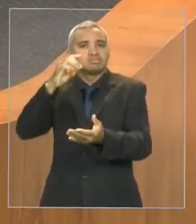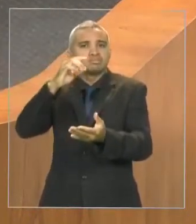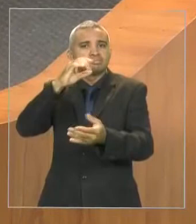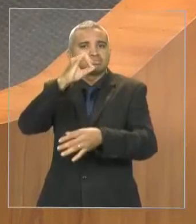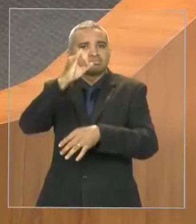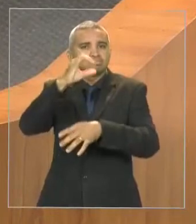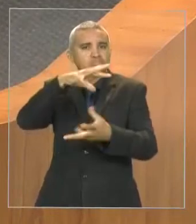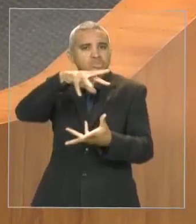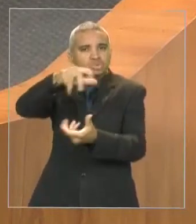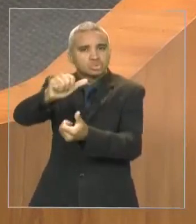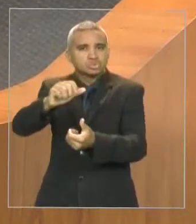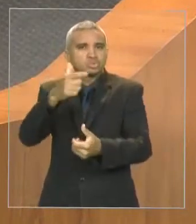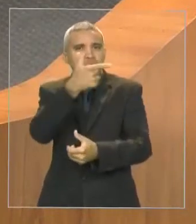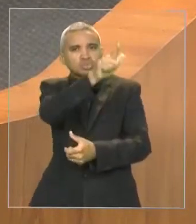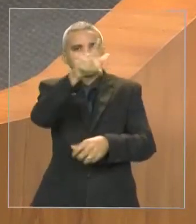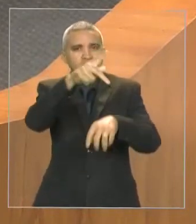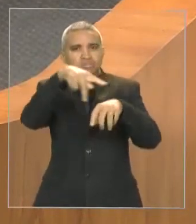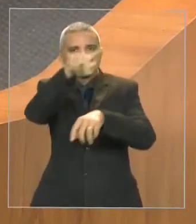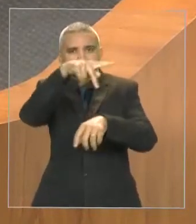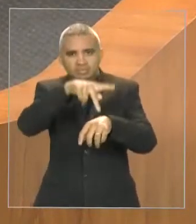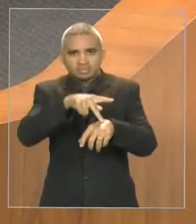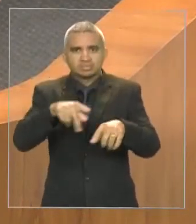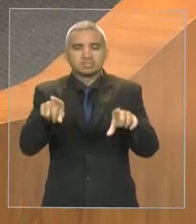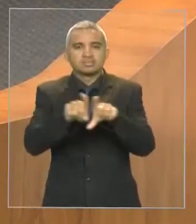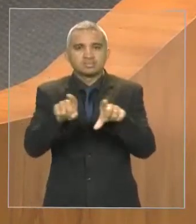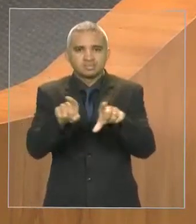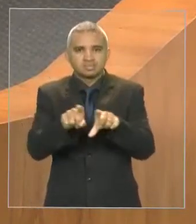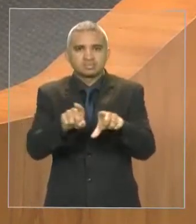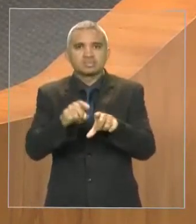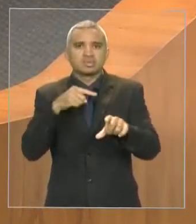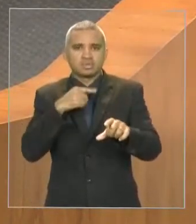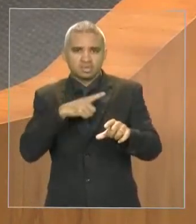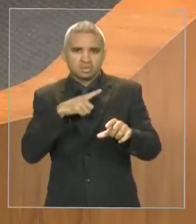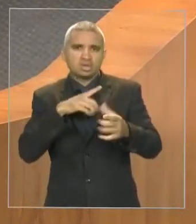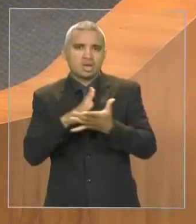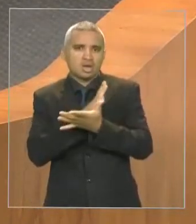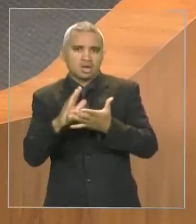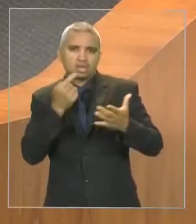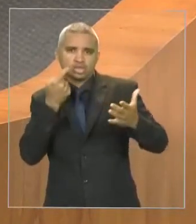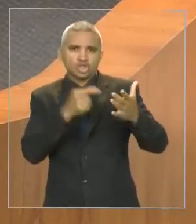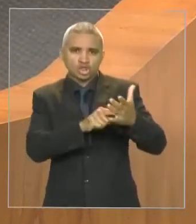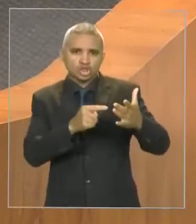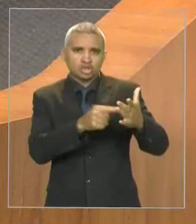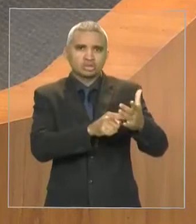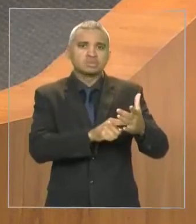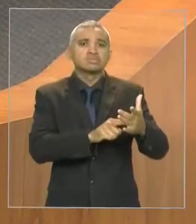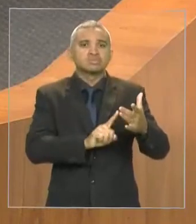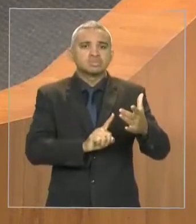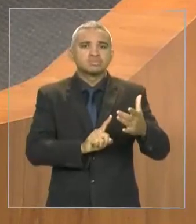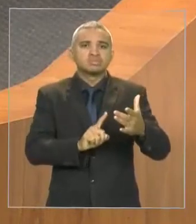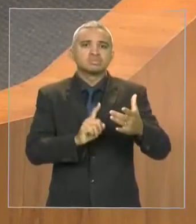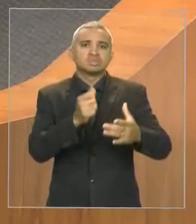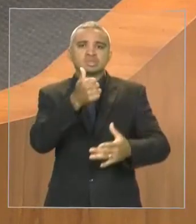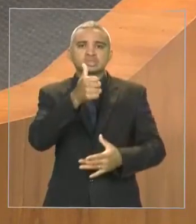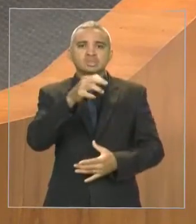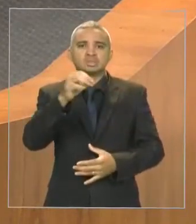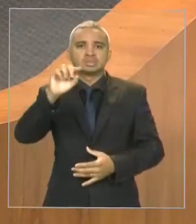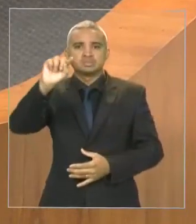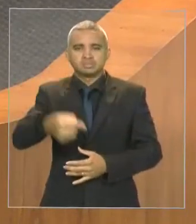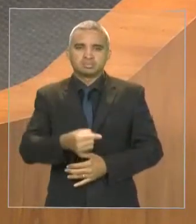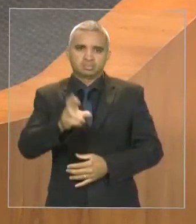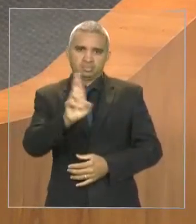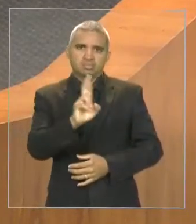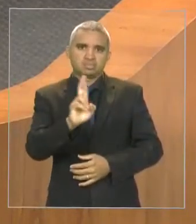revistas, denúncias de matérias no valor até de R$100 mil. Chega de propaganda. O maranhense, os 7